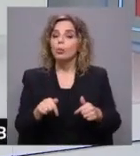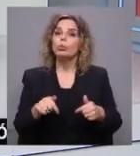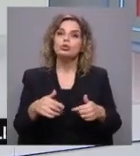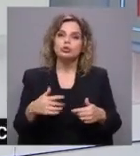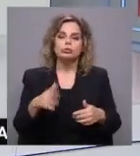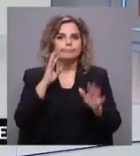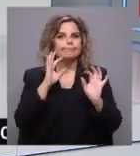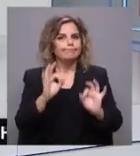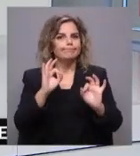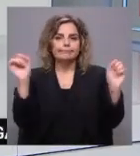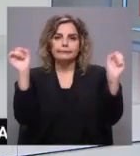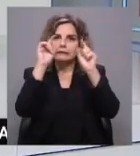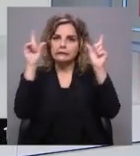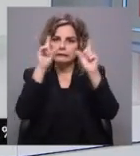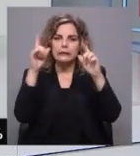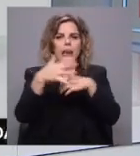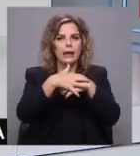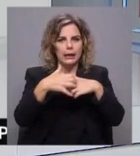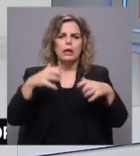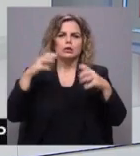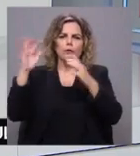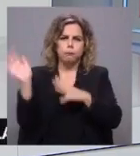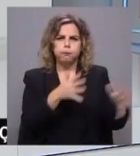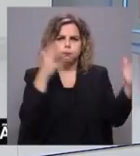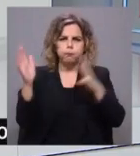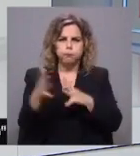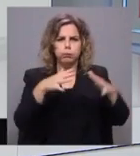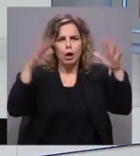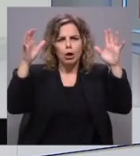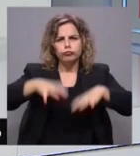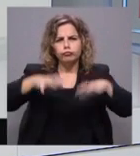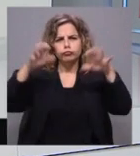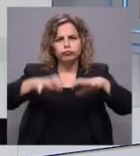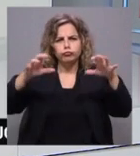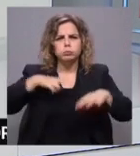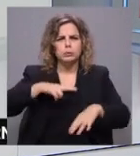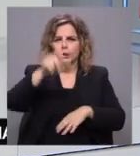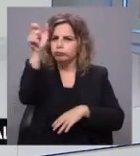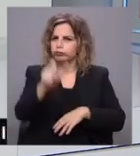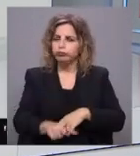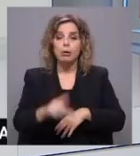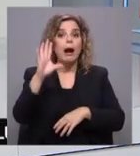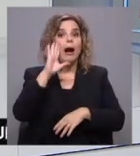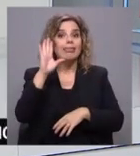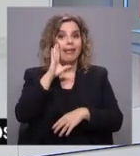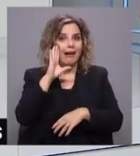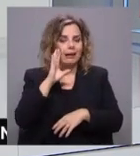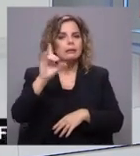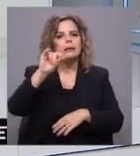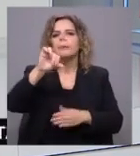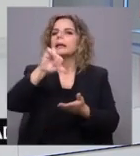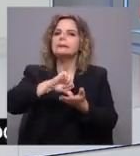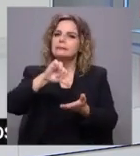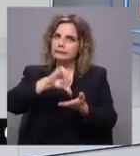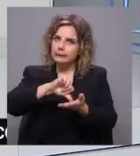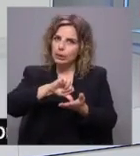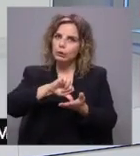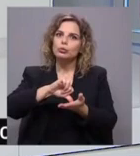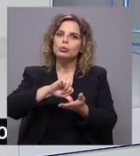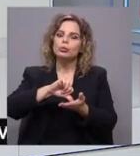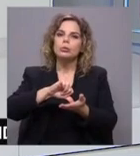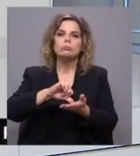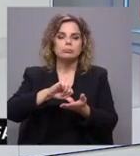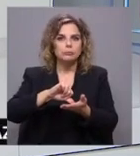avisos laranja de vento e de precipitação em todo o território durante a tarde e na região centro são até